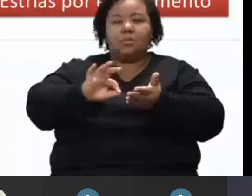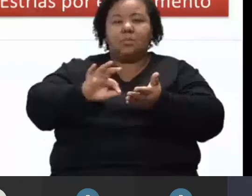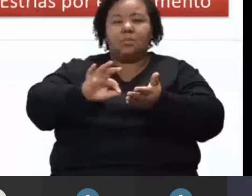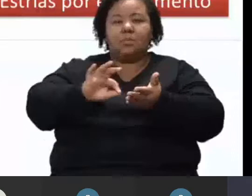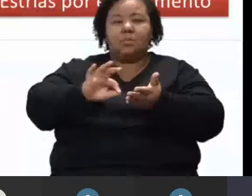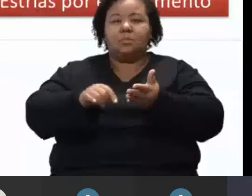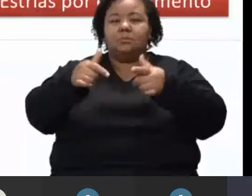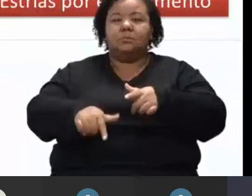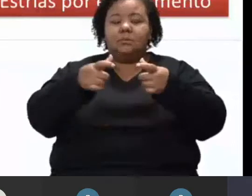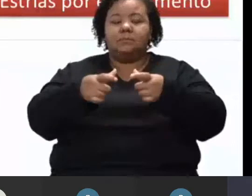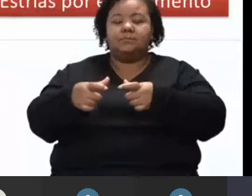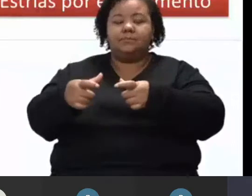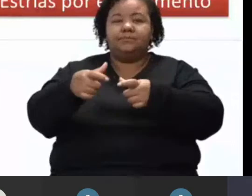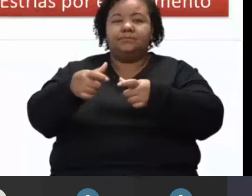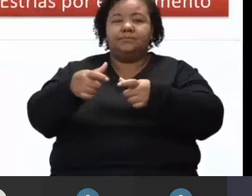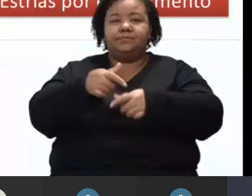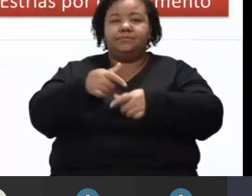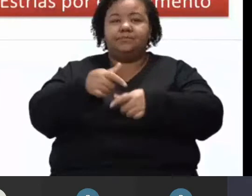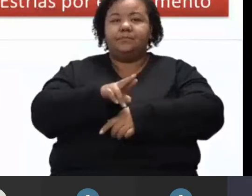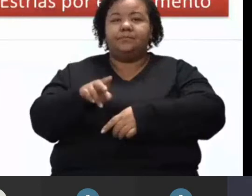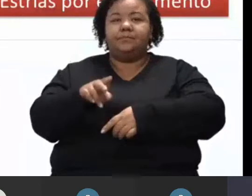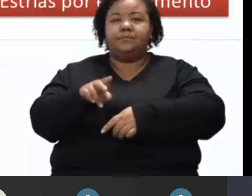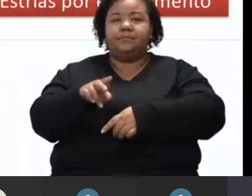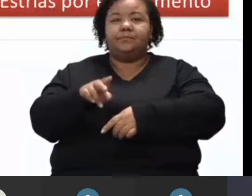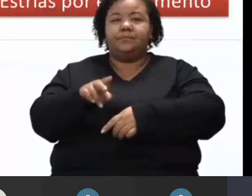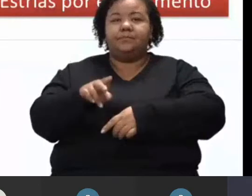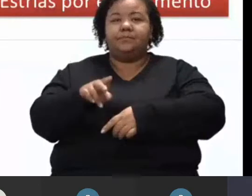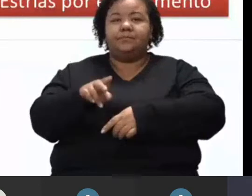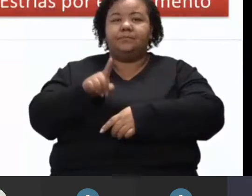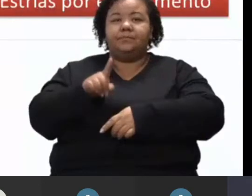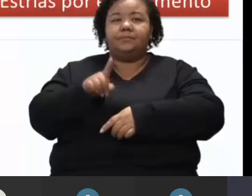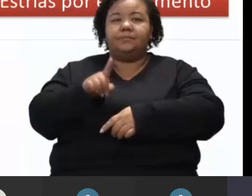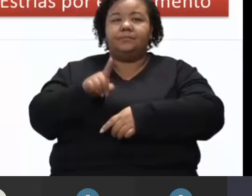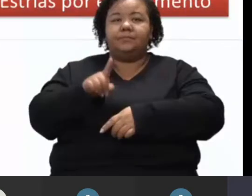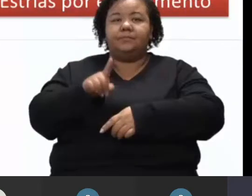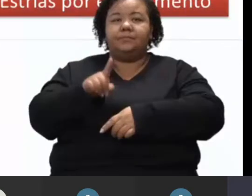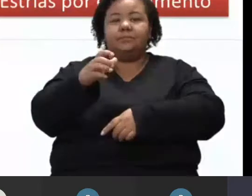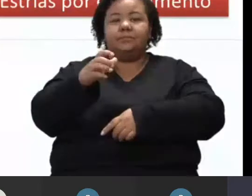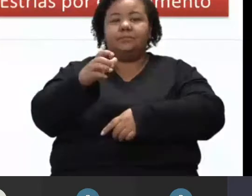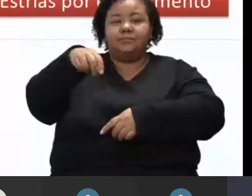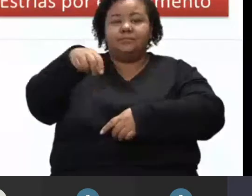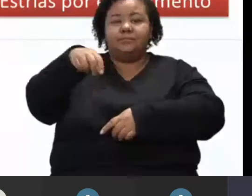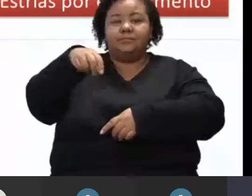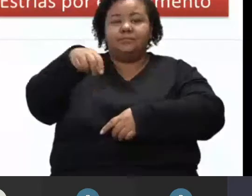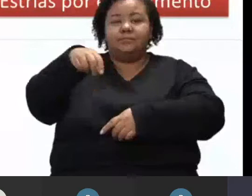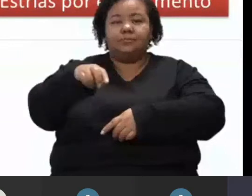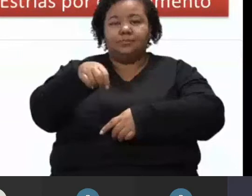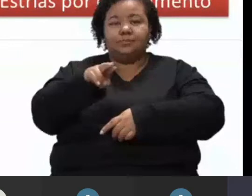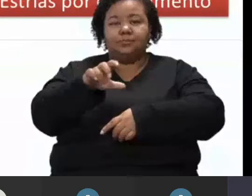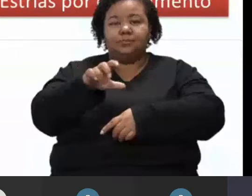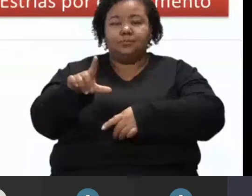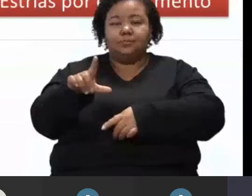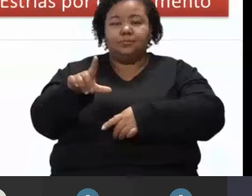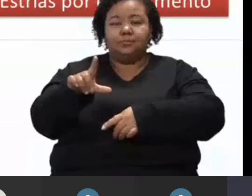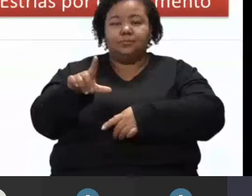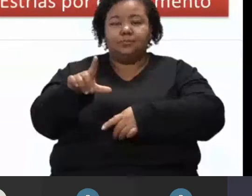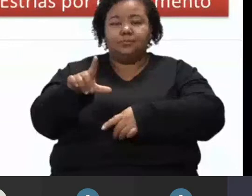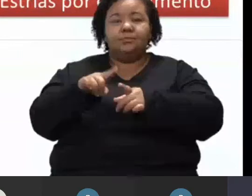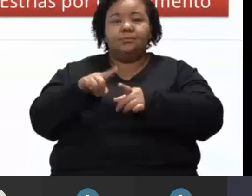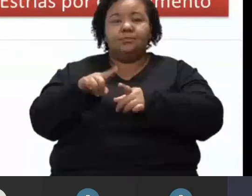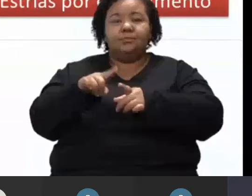de cultura, tá? Ela é também chamada de alça de níquel, que é o material no qual ela é fabricada. Lembre-se sempre